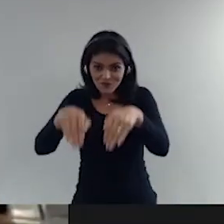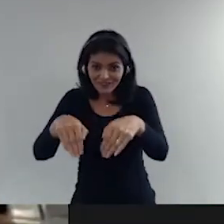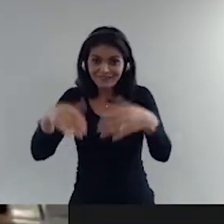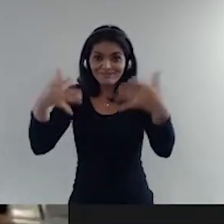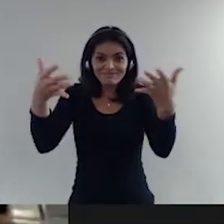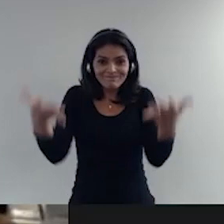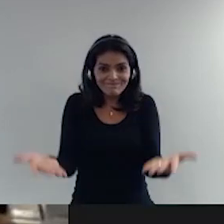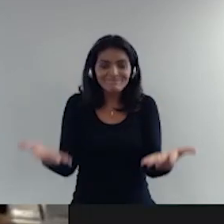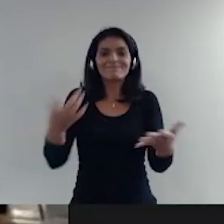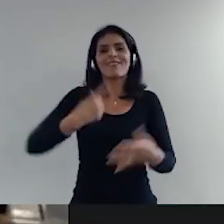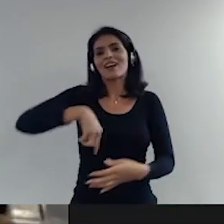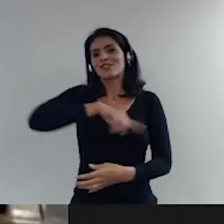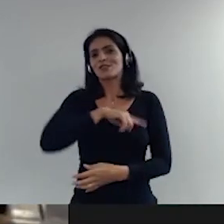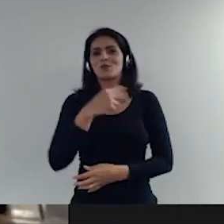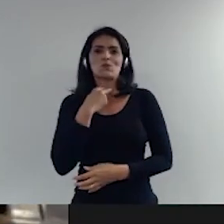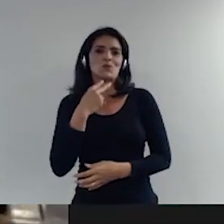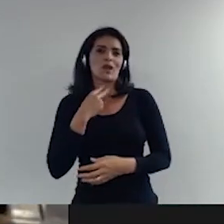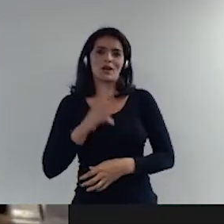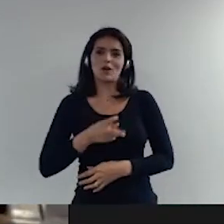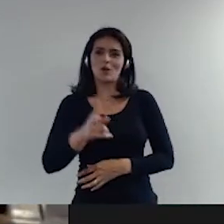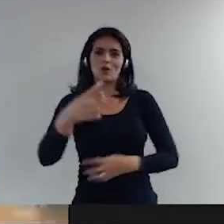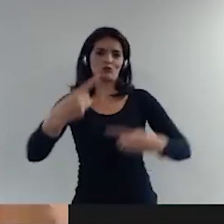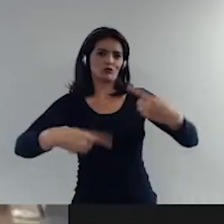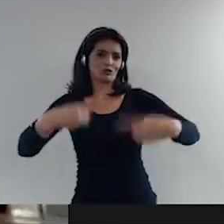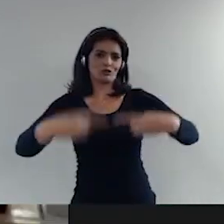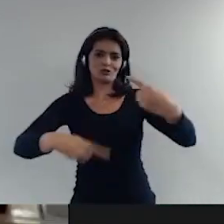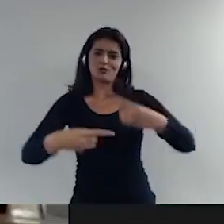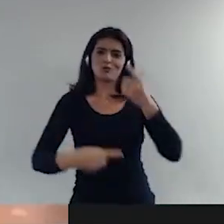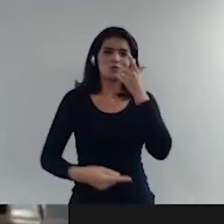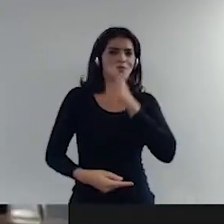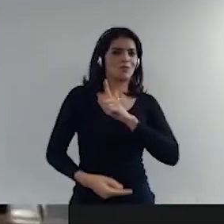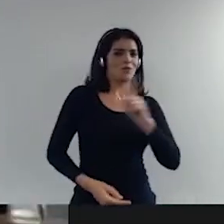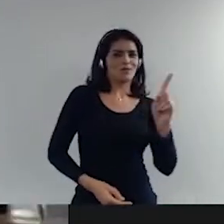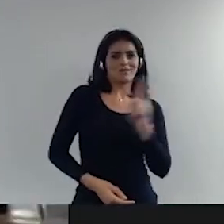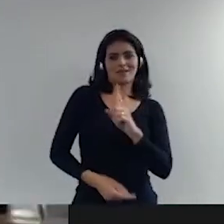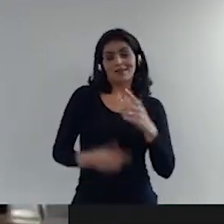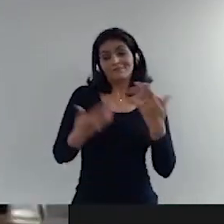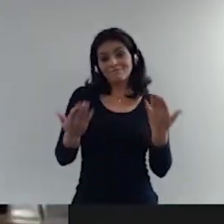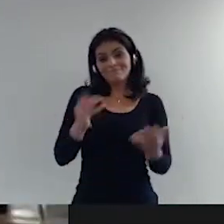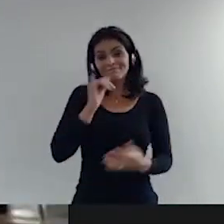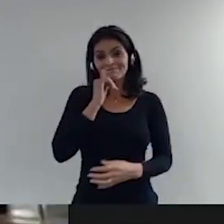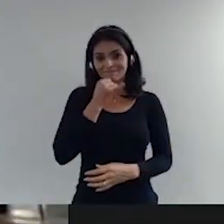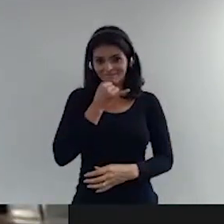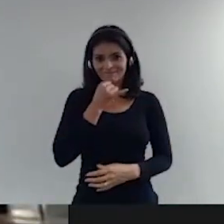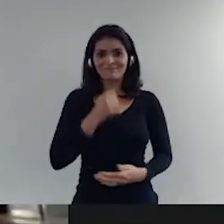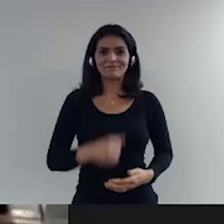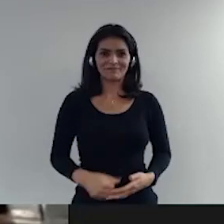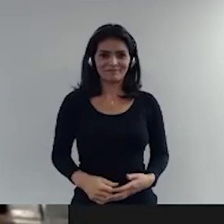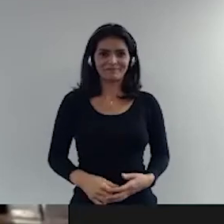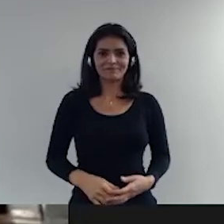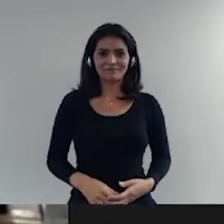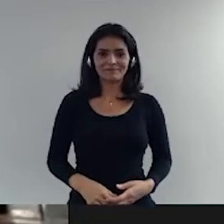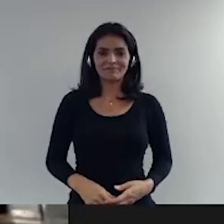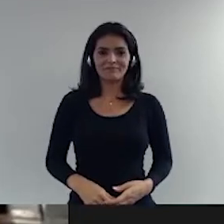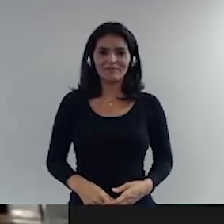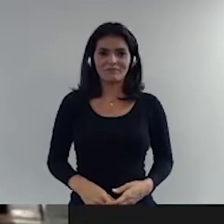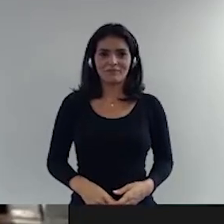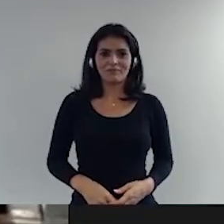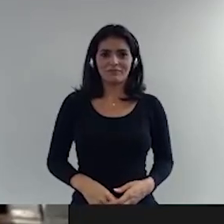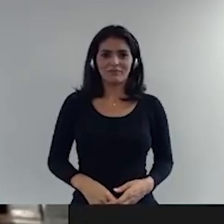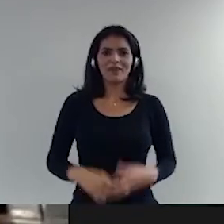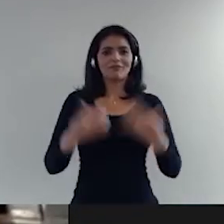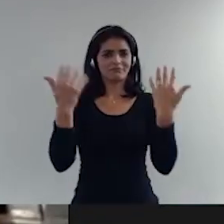final, nós não vamos conseguir fazer outra rodada. Eu tenho mais